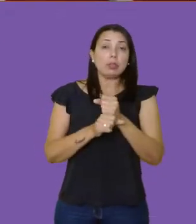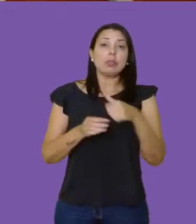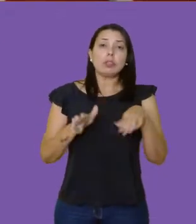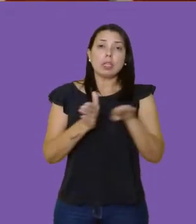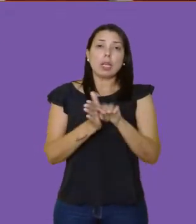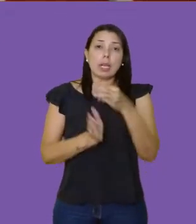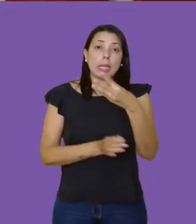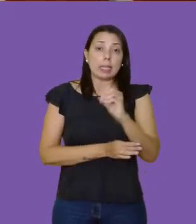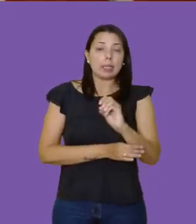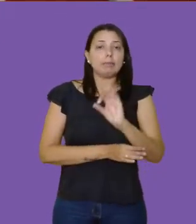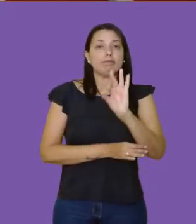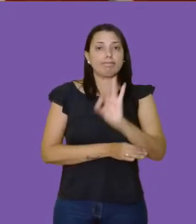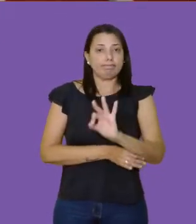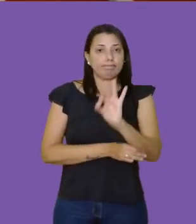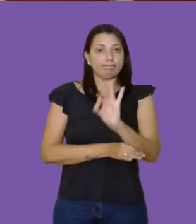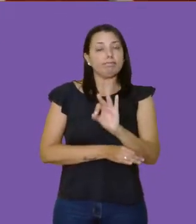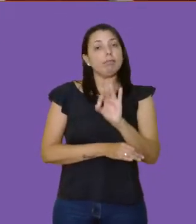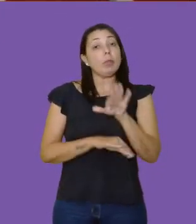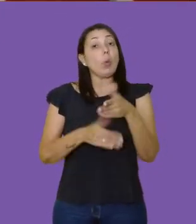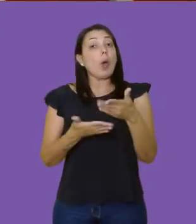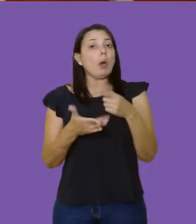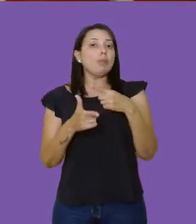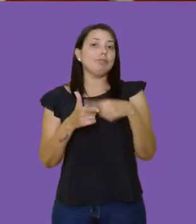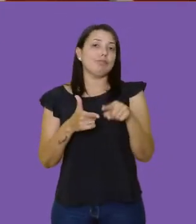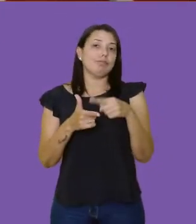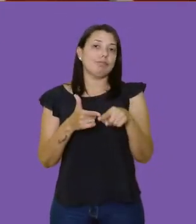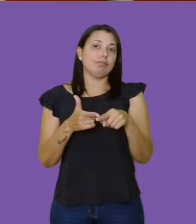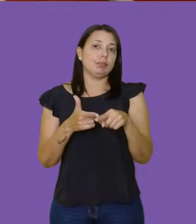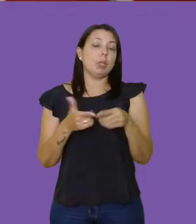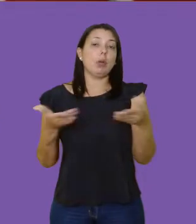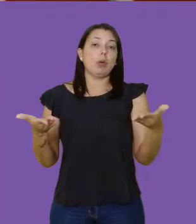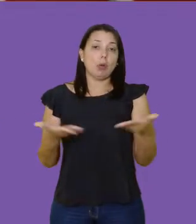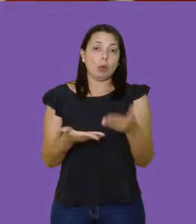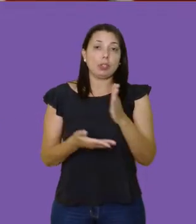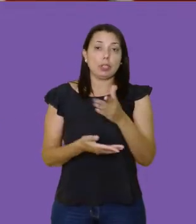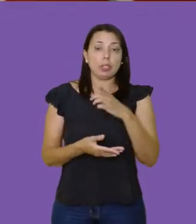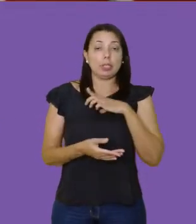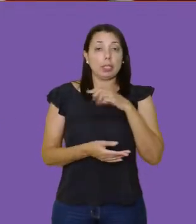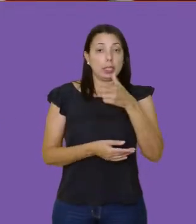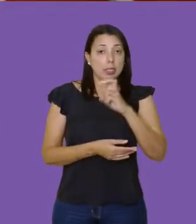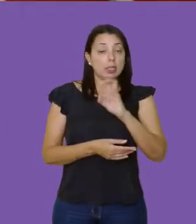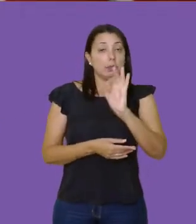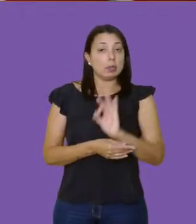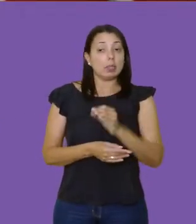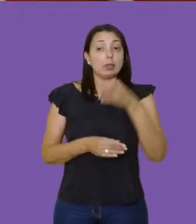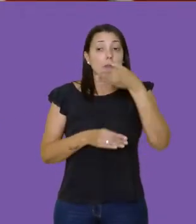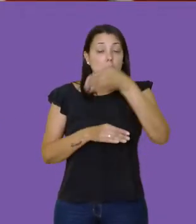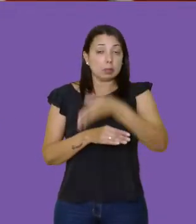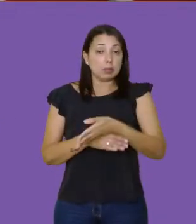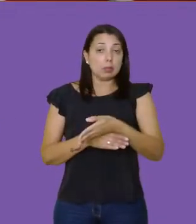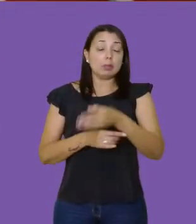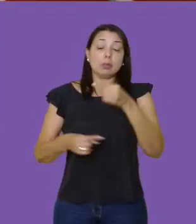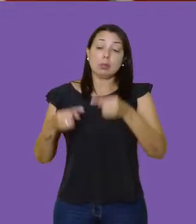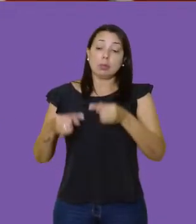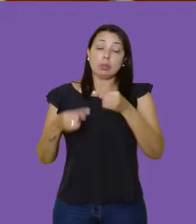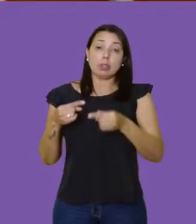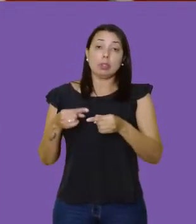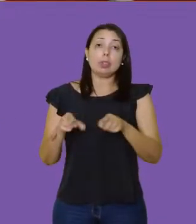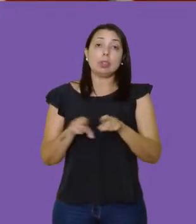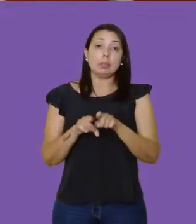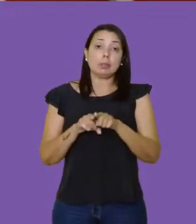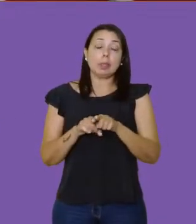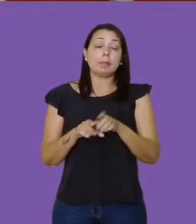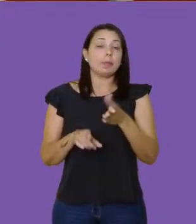nos 30%. Qual que é o problema disso? Hoje a gente já tem 15% de participação feminina na política, no